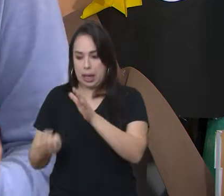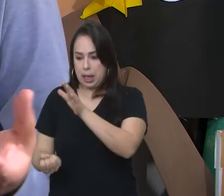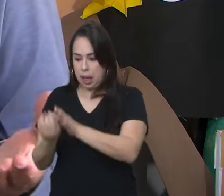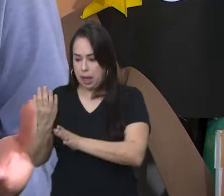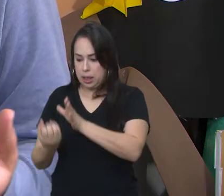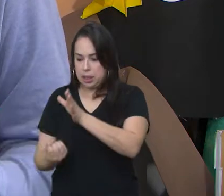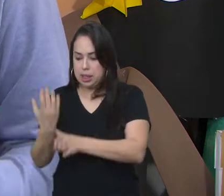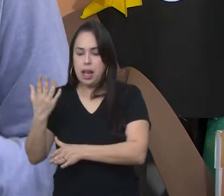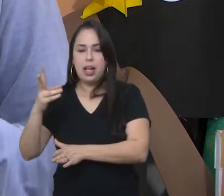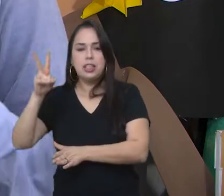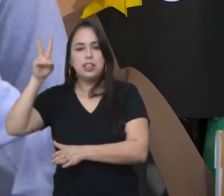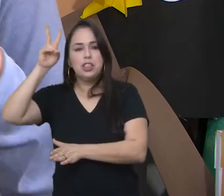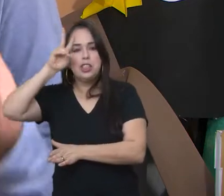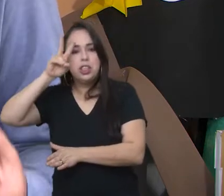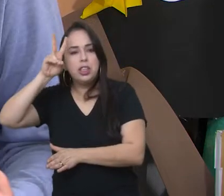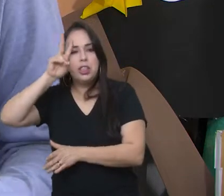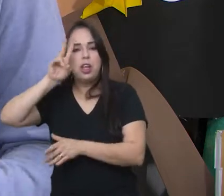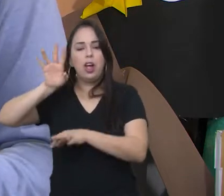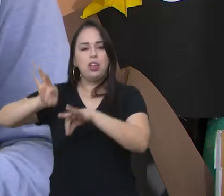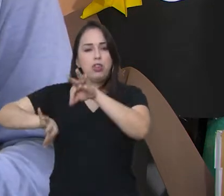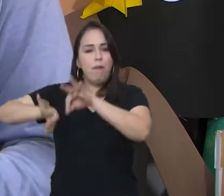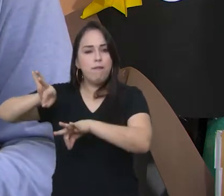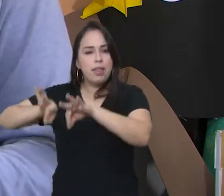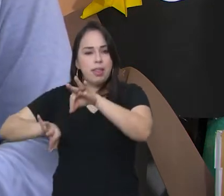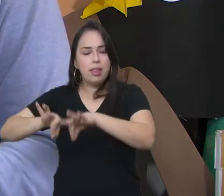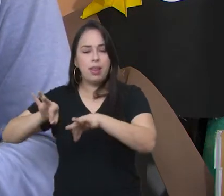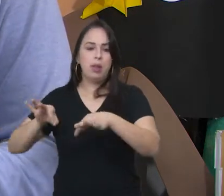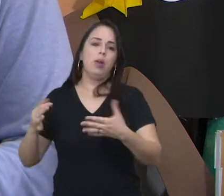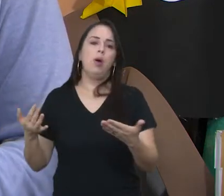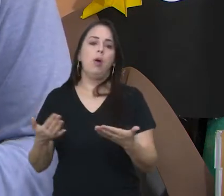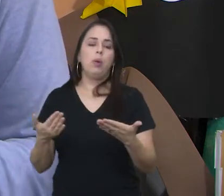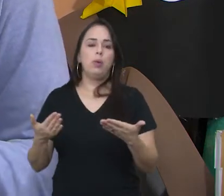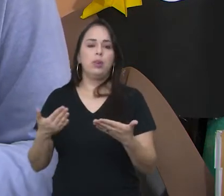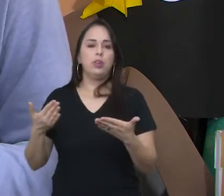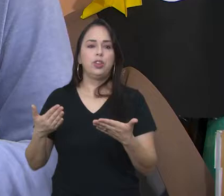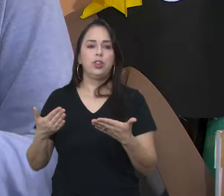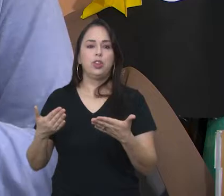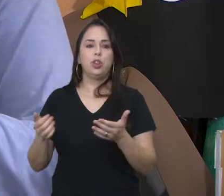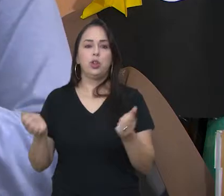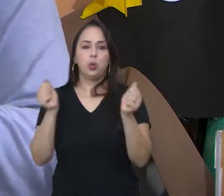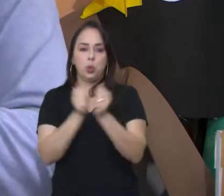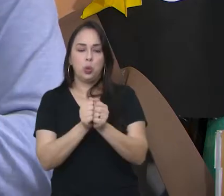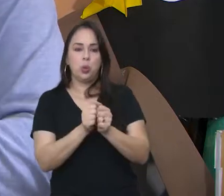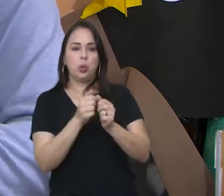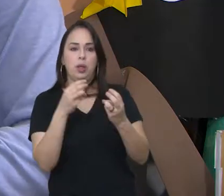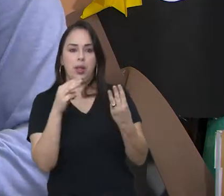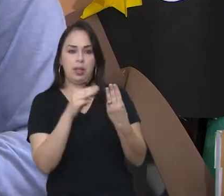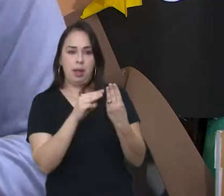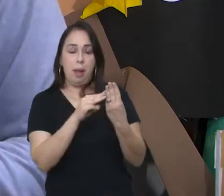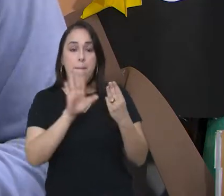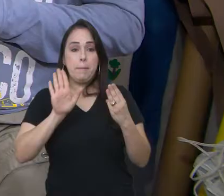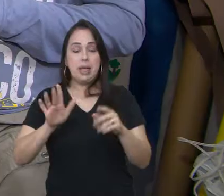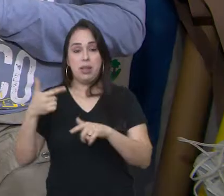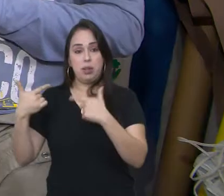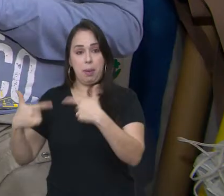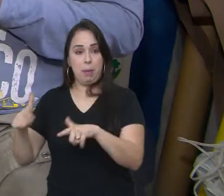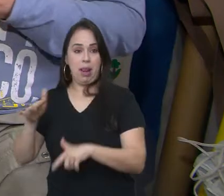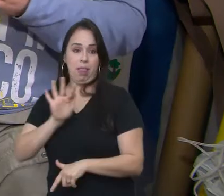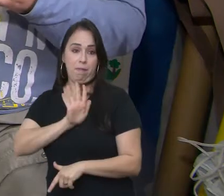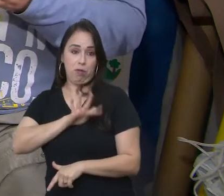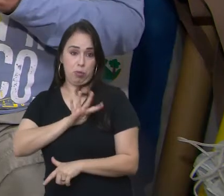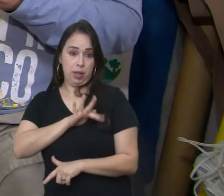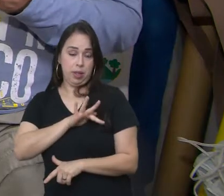criar histórias, oficinas. Então hoje eu presto serviço para a Fundação, mas eu trabalho na Fundaz.